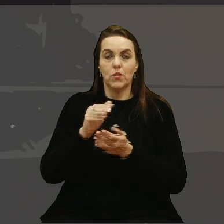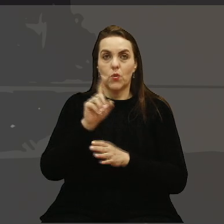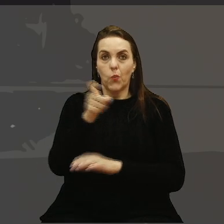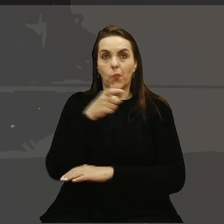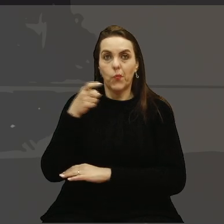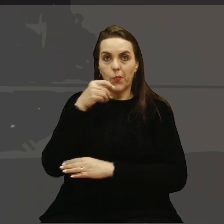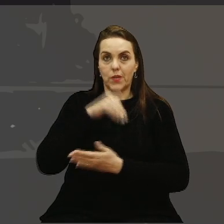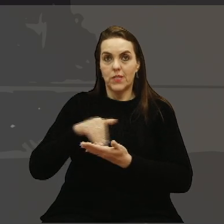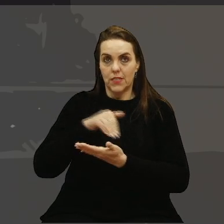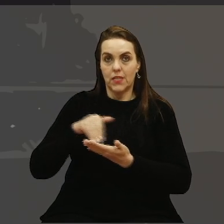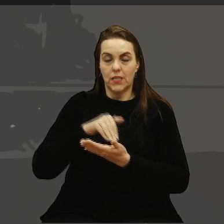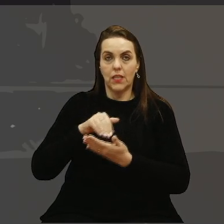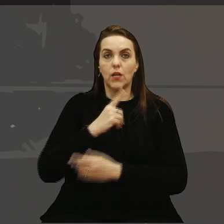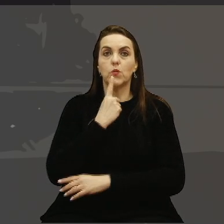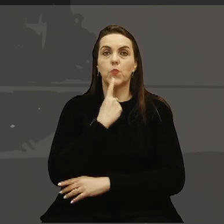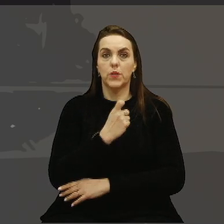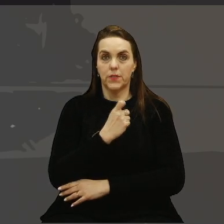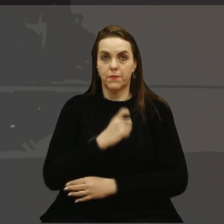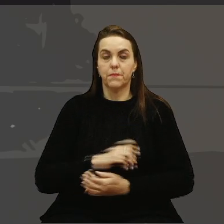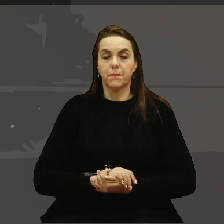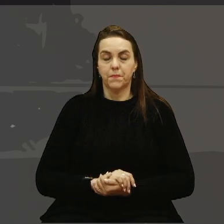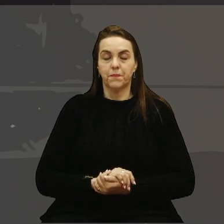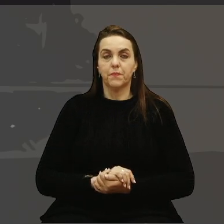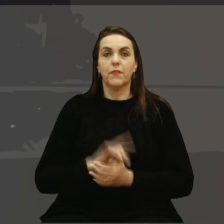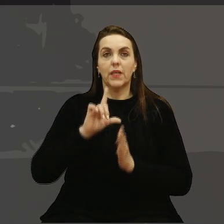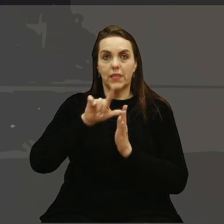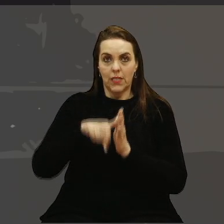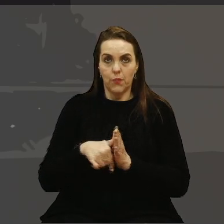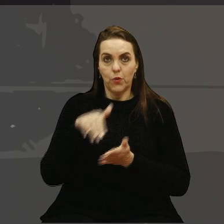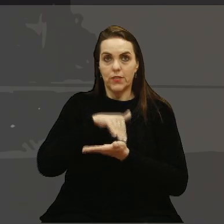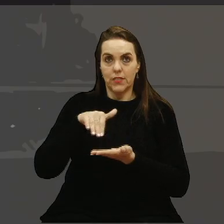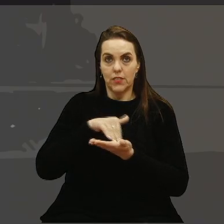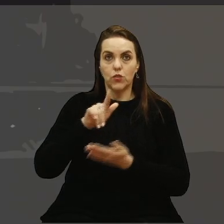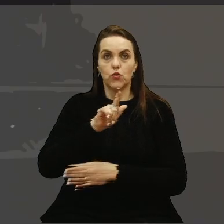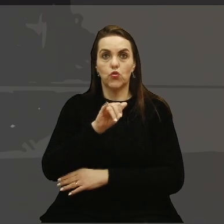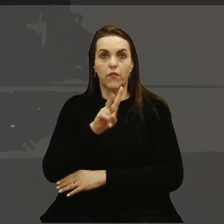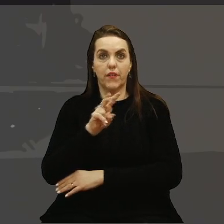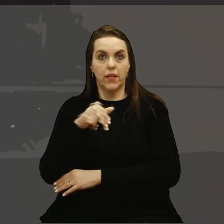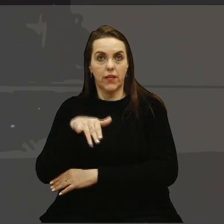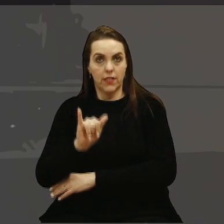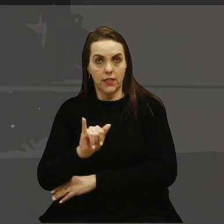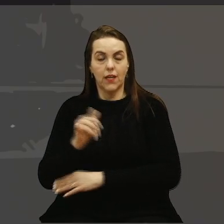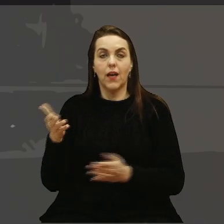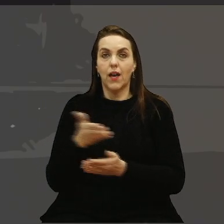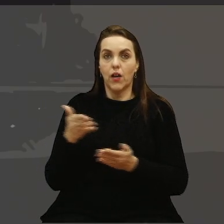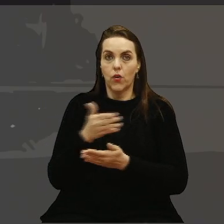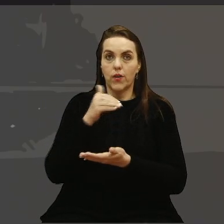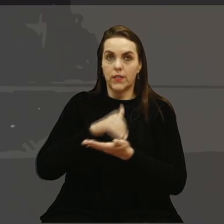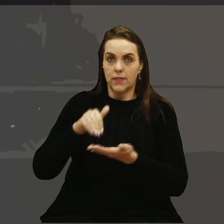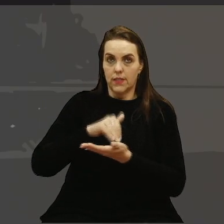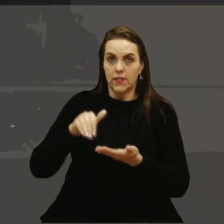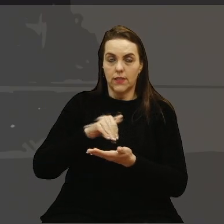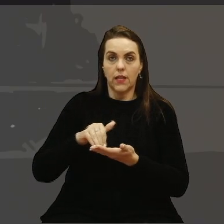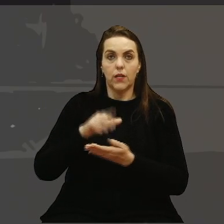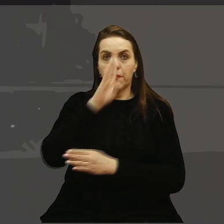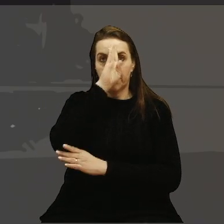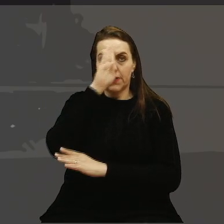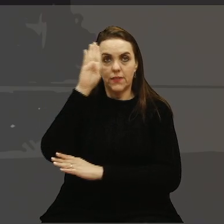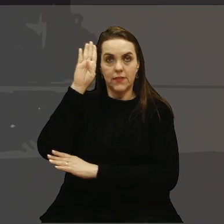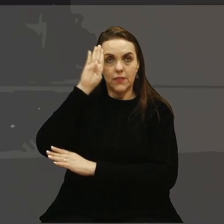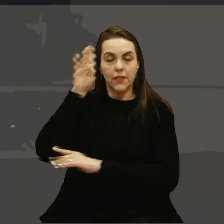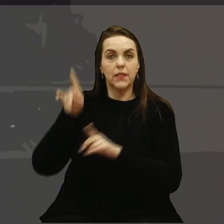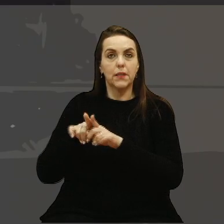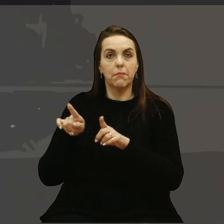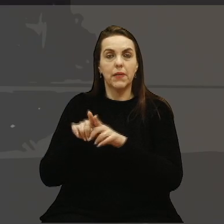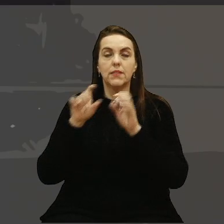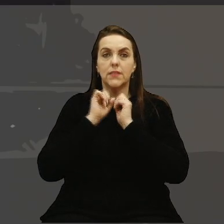ex-secretário João Ues, depois com o secretário Giovanni e agora com o secretário Bressan, da Secretaria